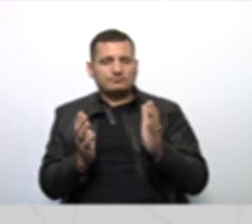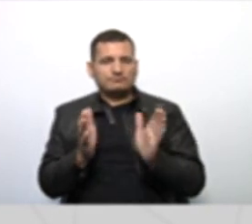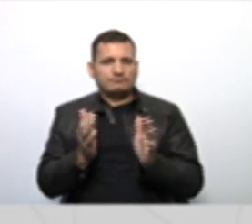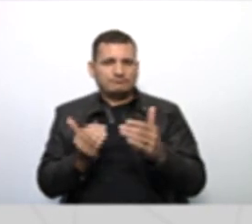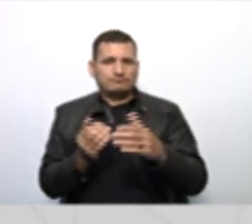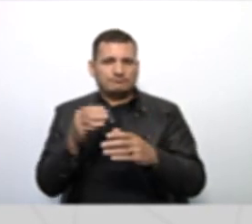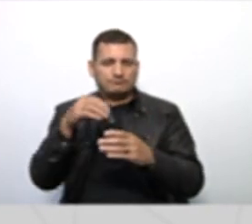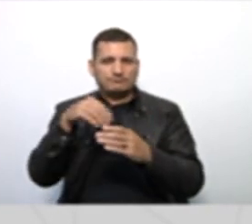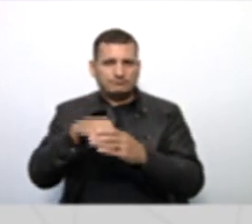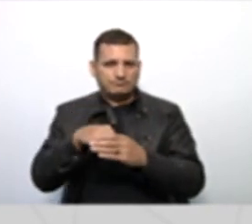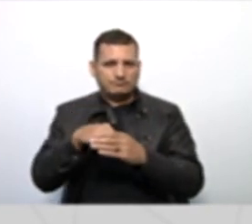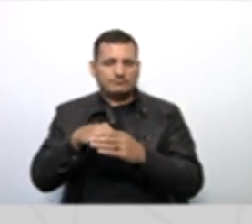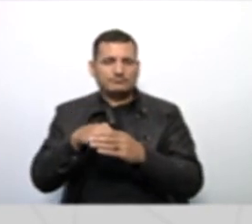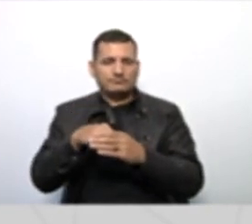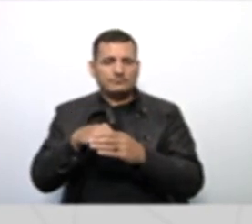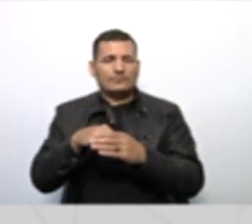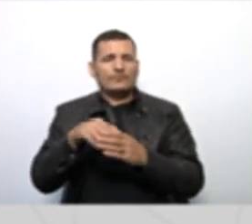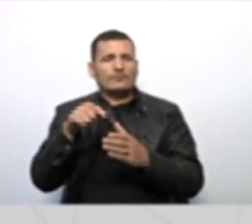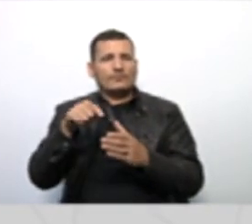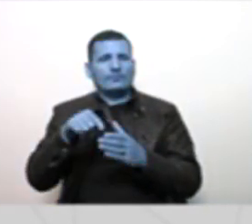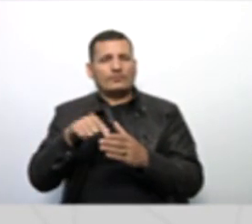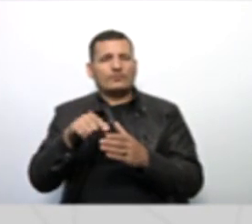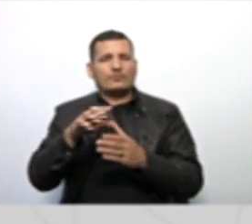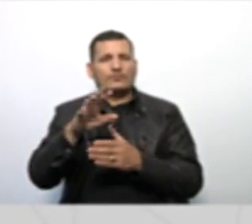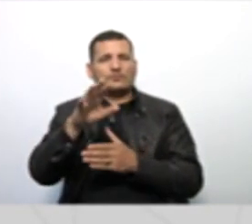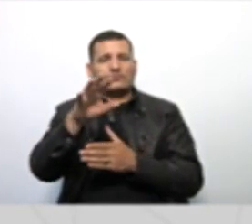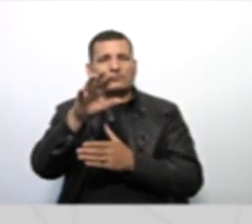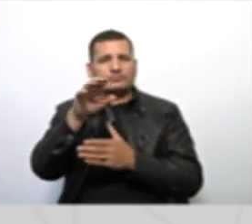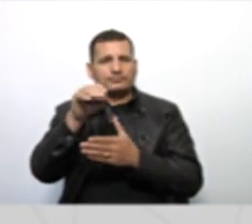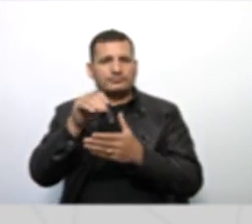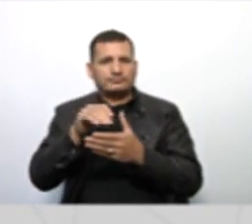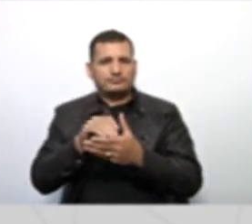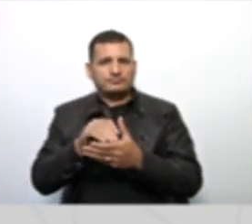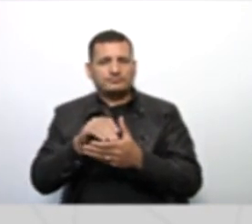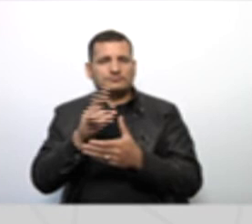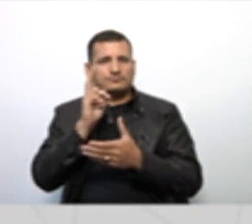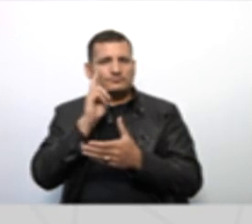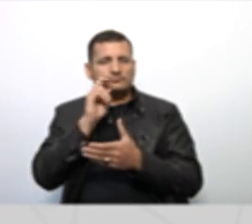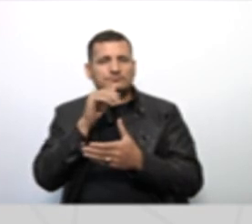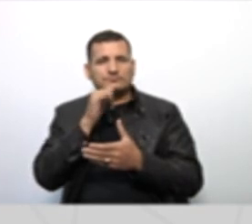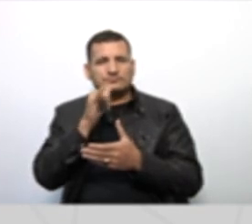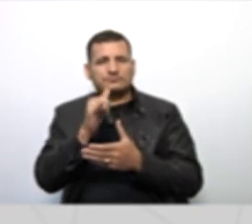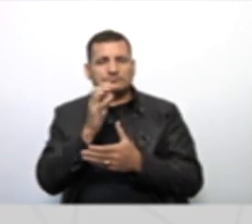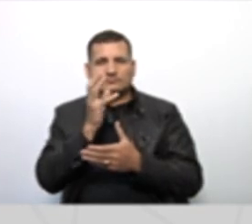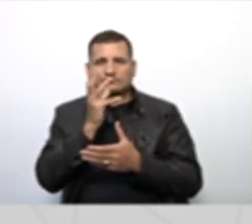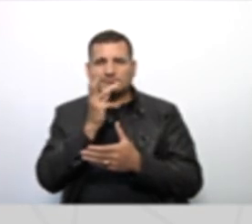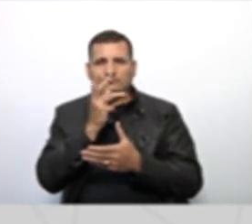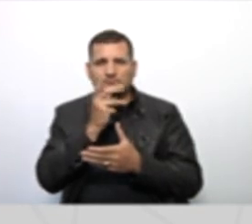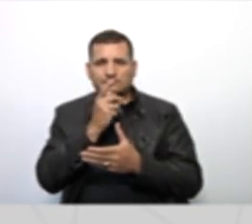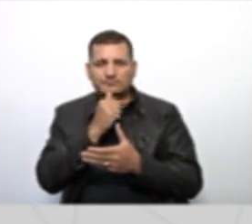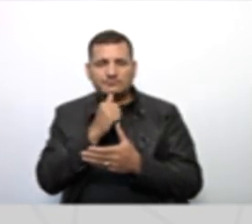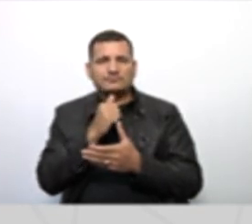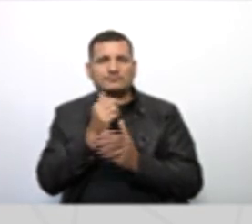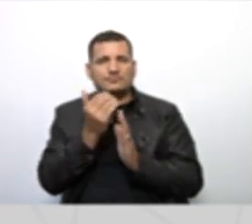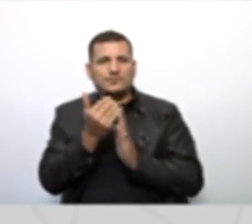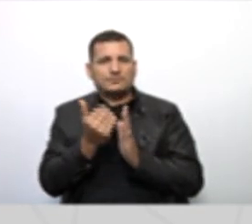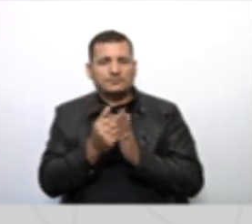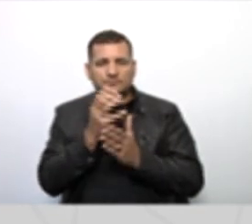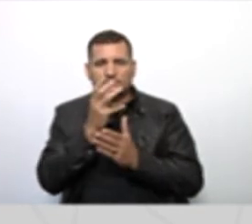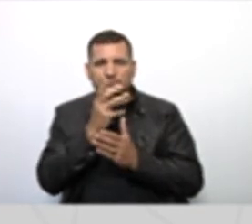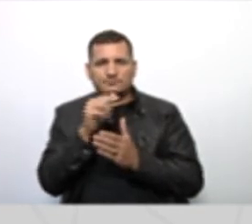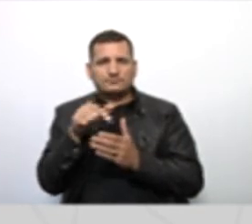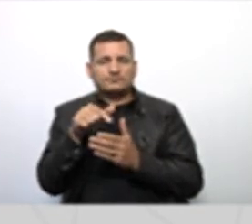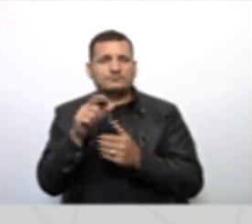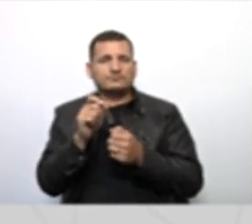empacotamento, ele automaticamente baixa. Lembra que eu falei que demora? A primeira vez que você roda o programinha demora um pouquinho? Ele